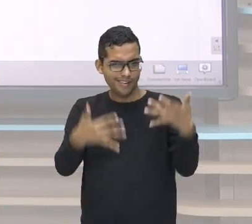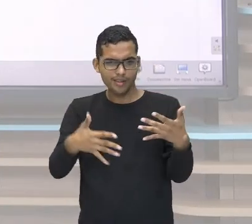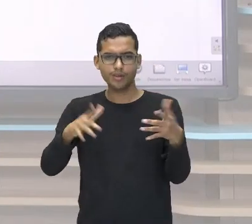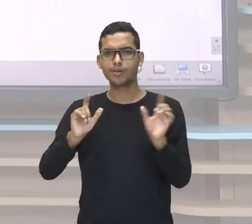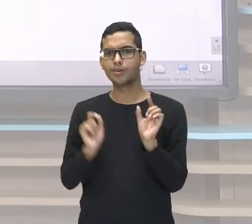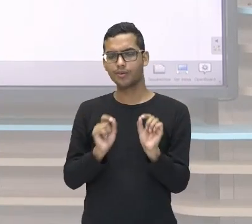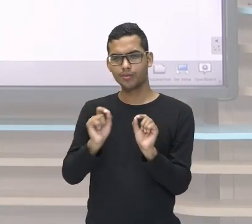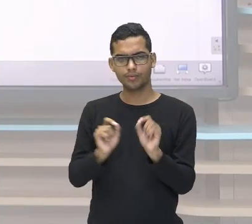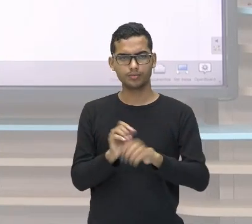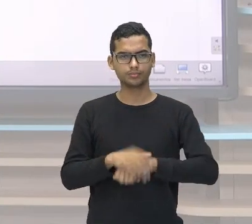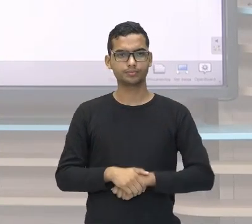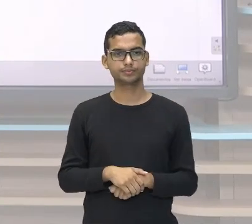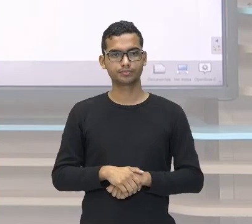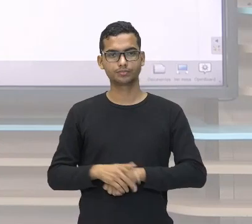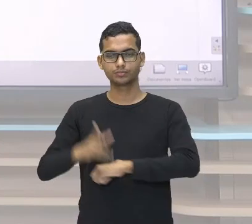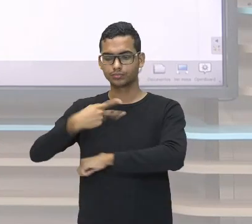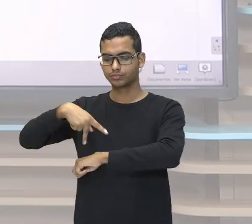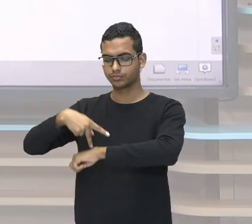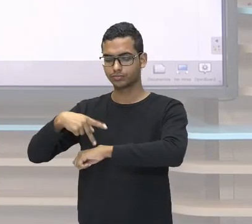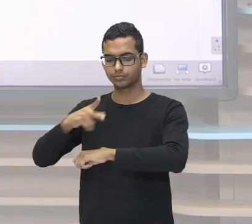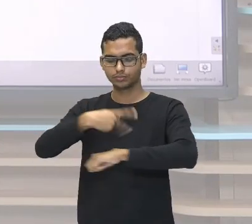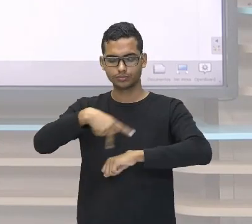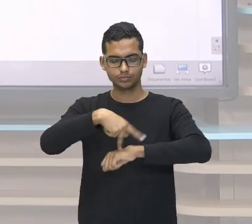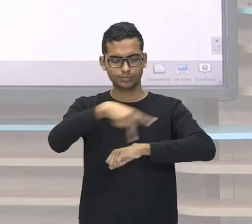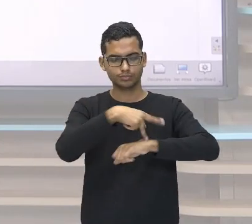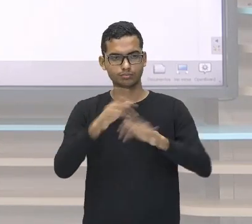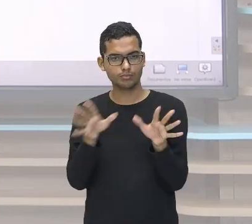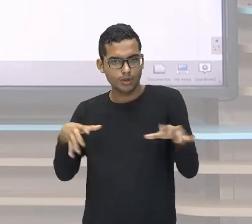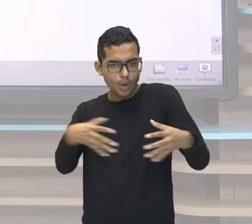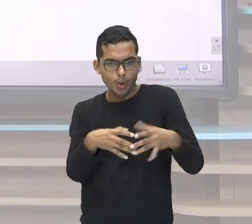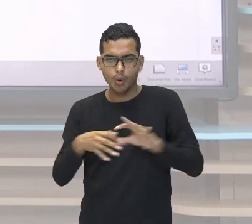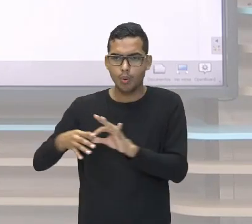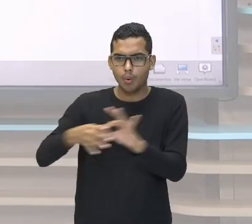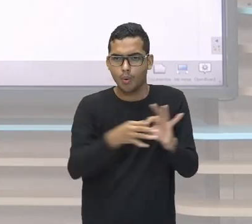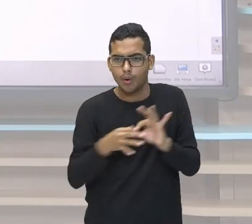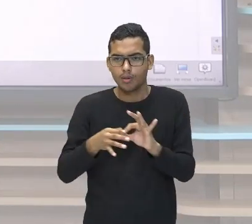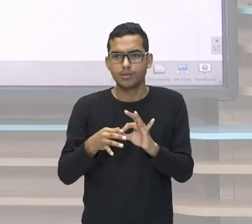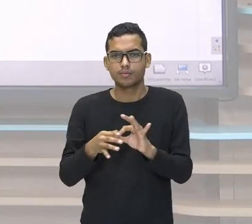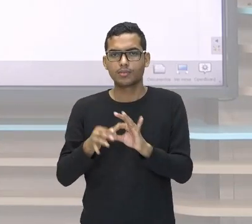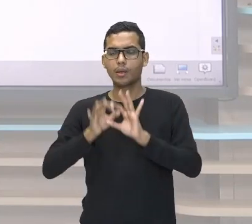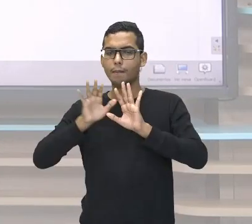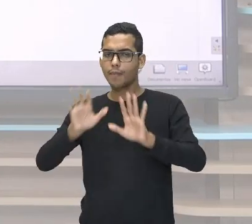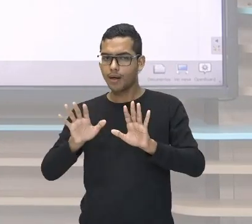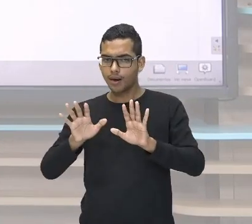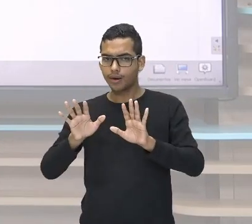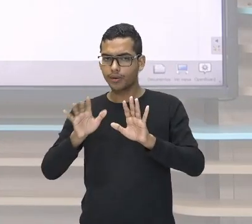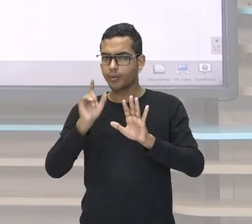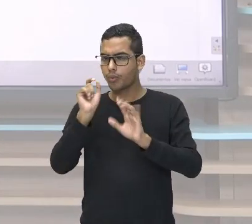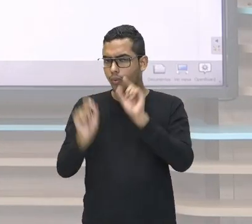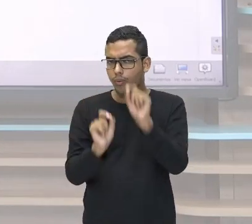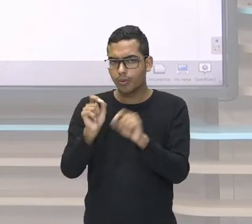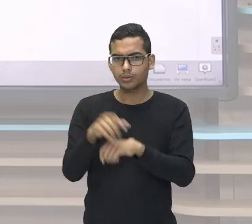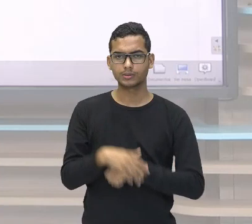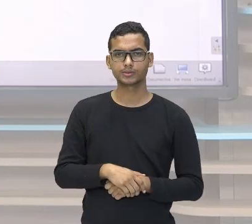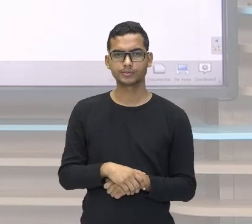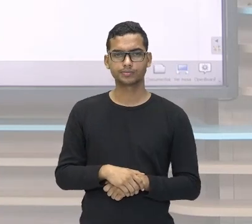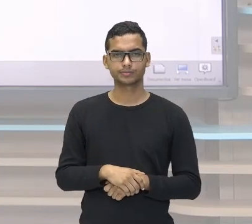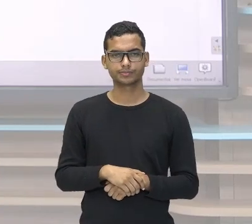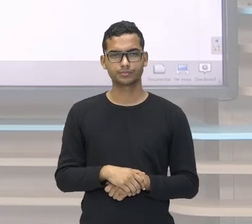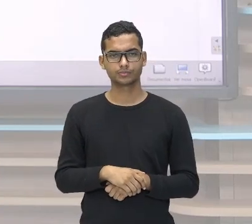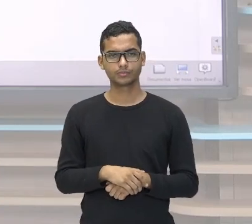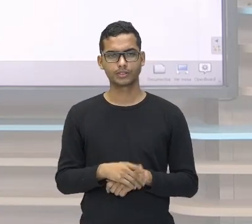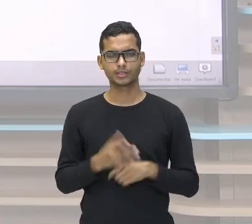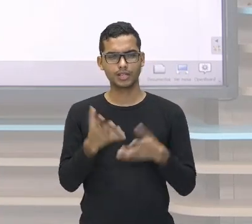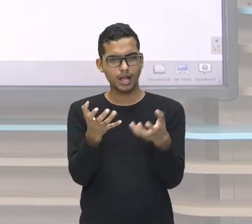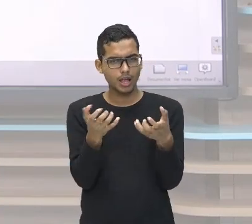vezes nós estamos num bloco econômico e aí nós não somos completamente contemplados ali como a gente